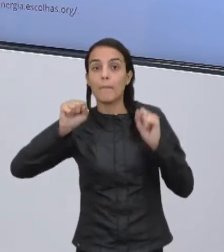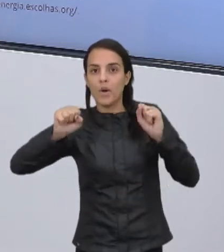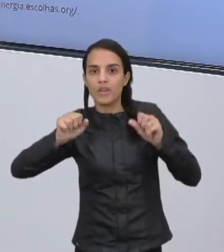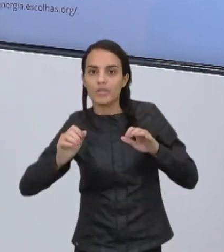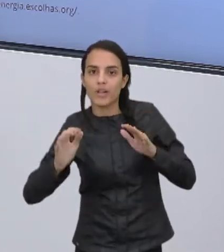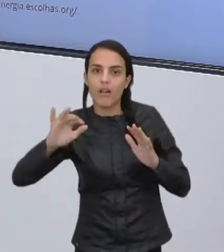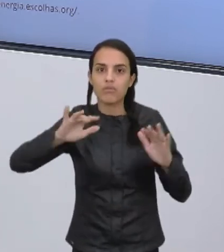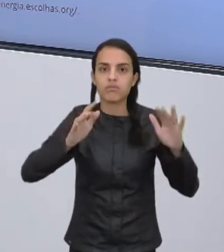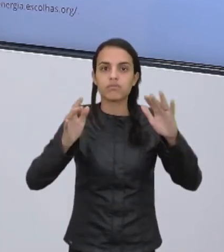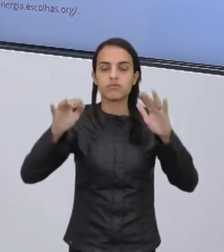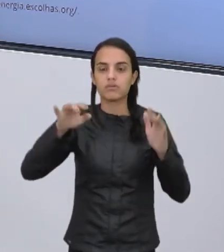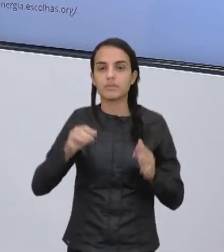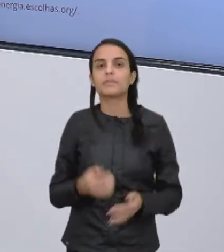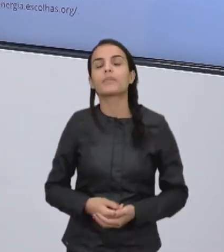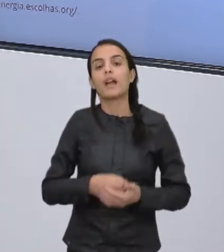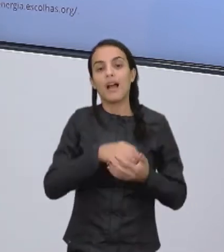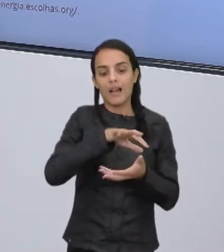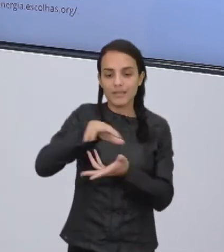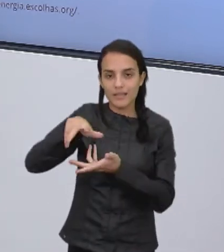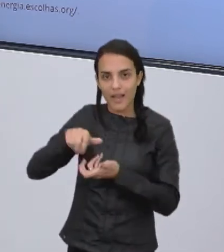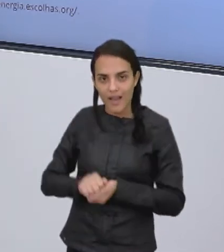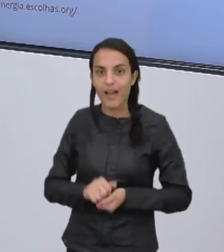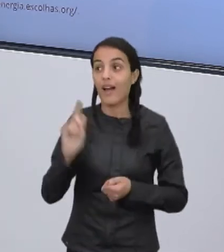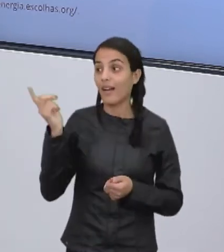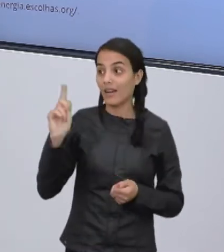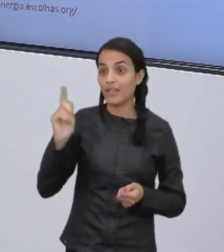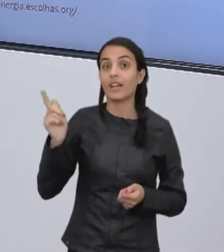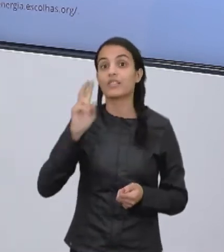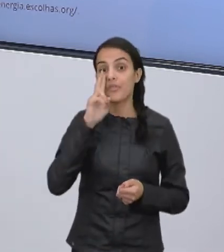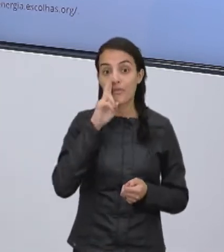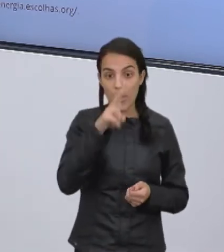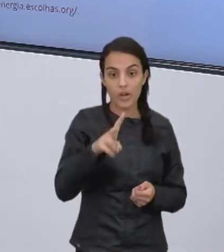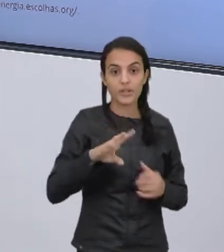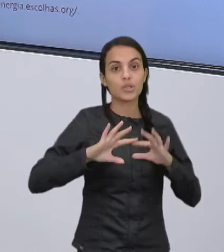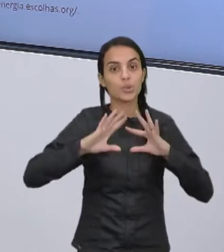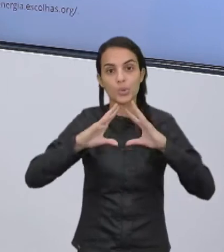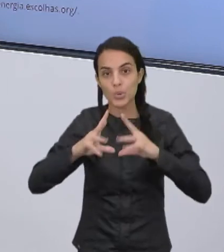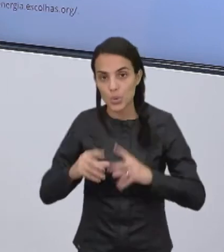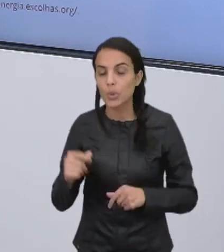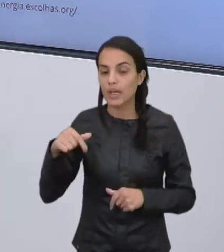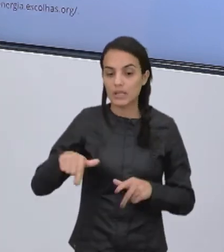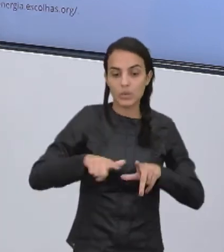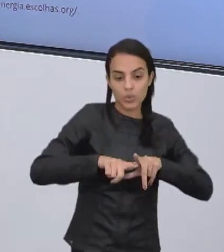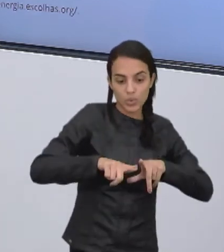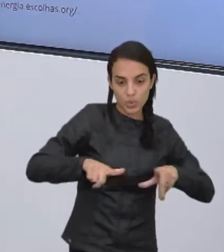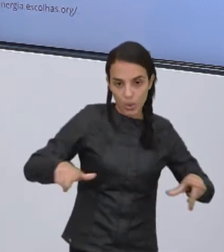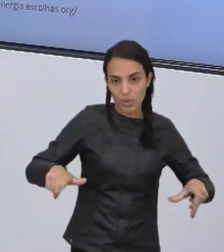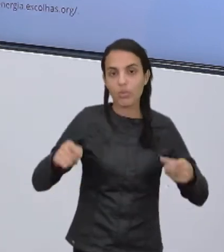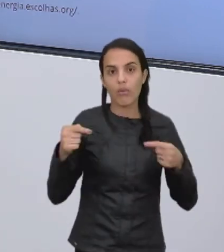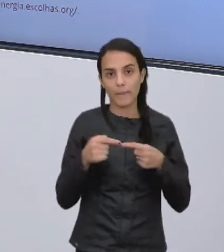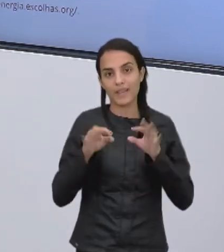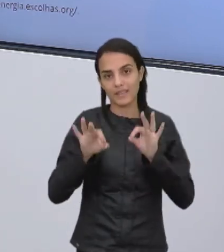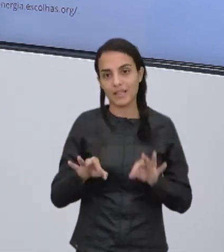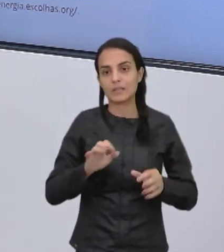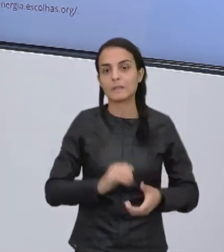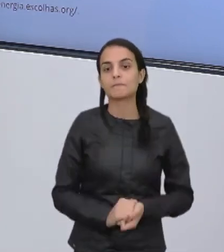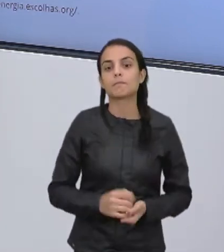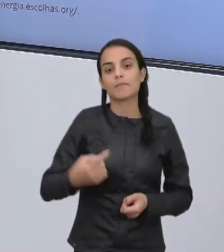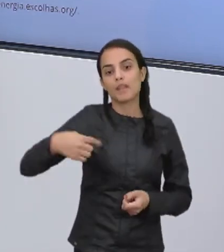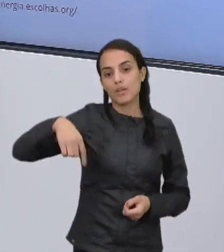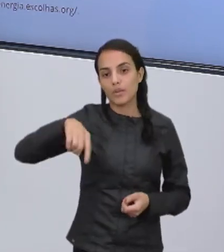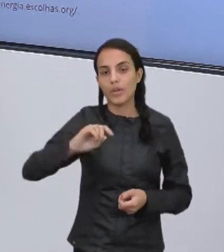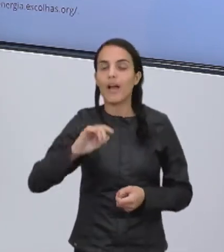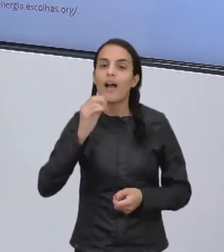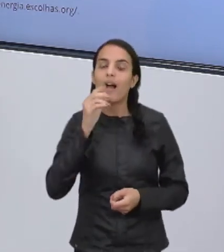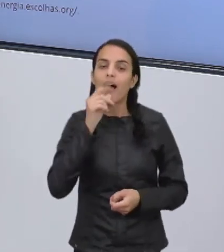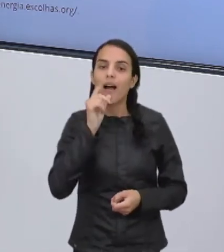a gravidade da Terra é alta o suficiente para tudo que você suspende aqui do solo querer voltar. Então a gente suspende a